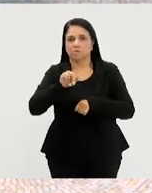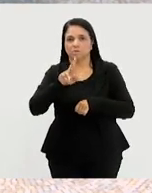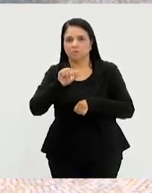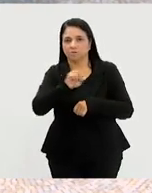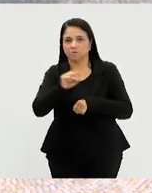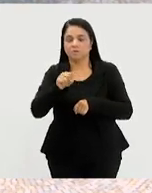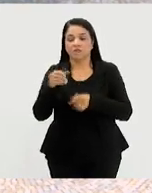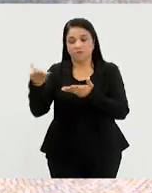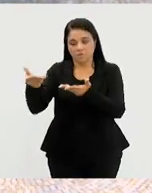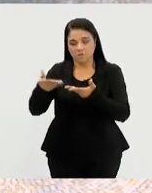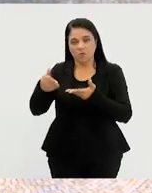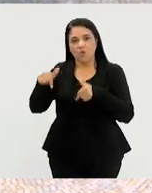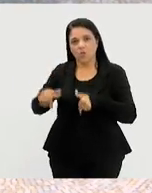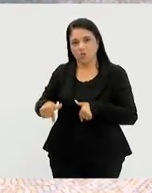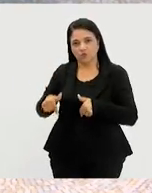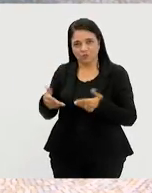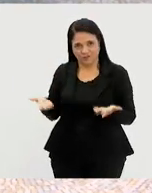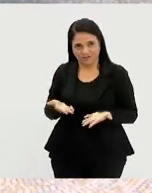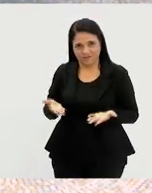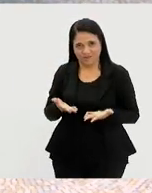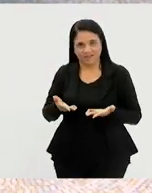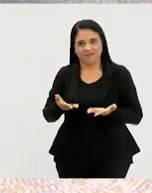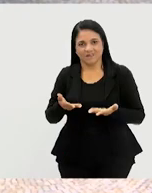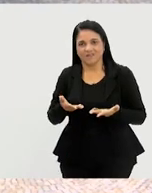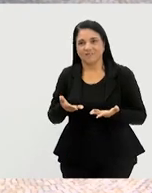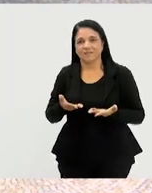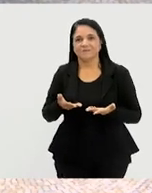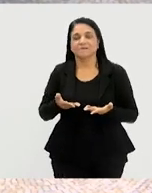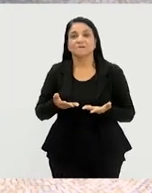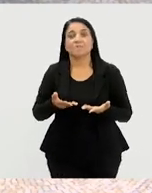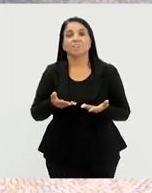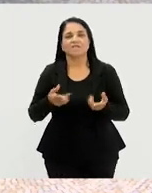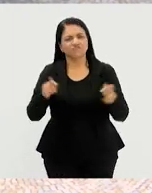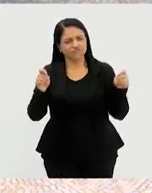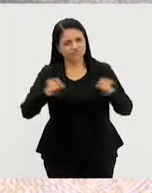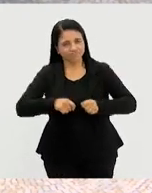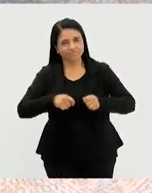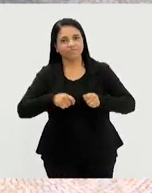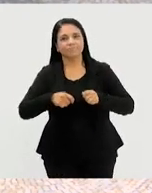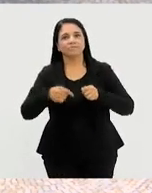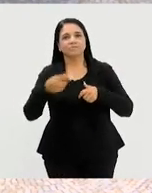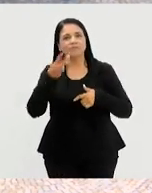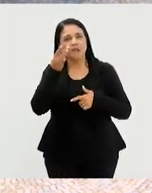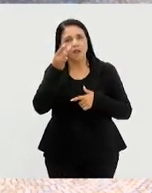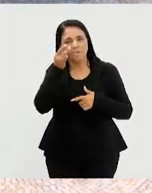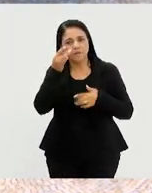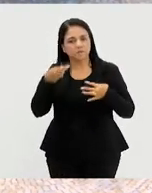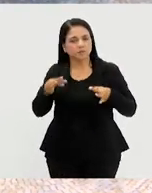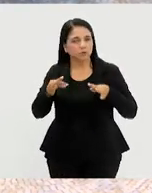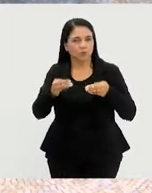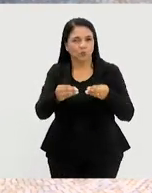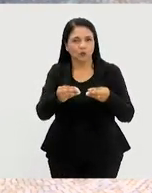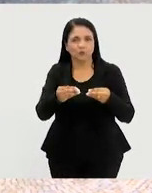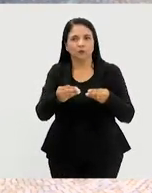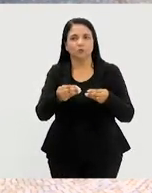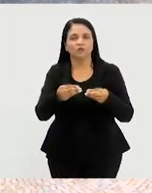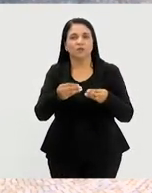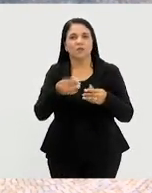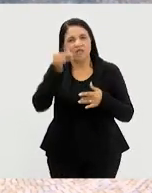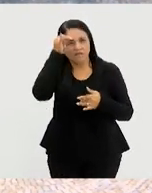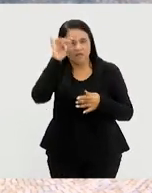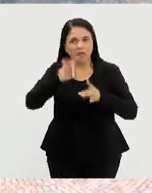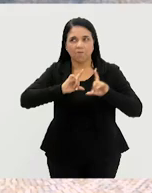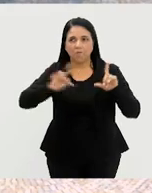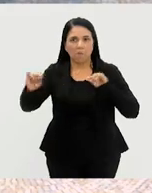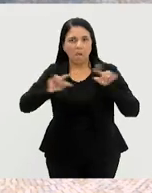prestigiar hoje Então para que nós pudéssemos então ter a presença de todos evitando que alguém saia do